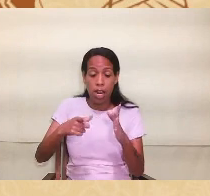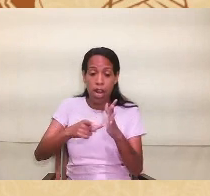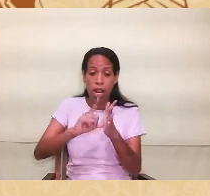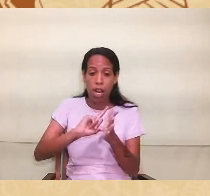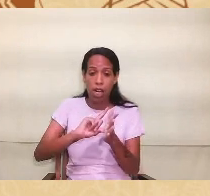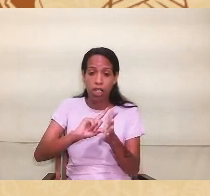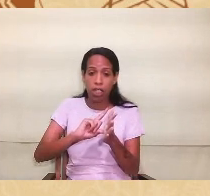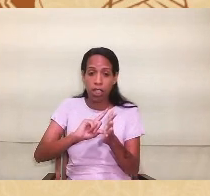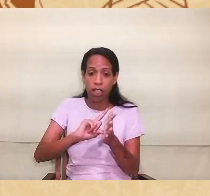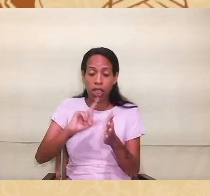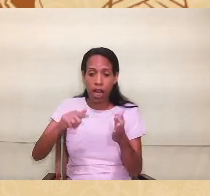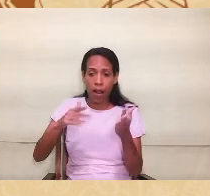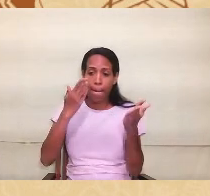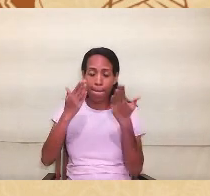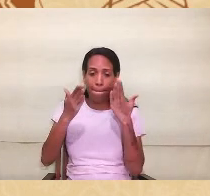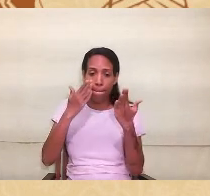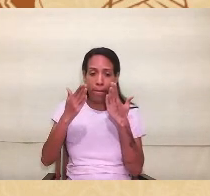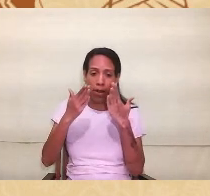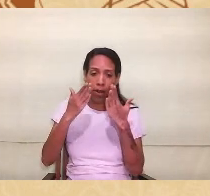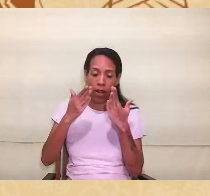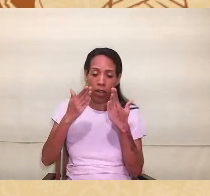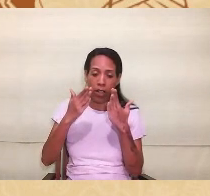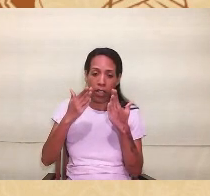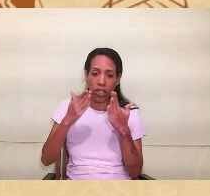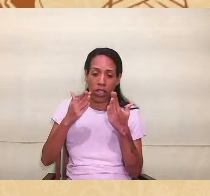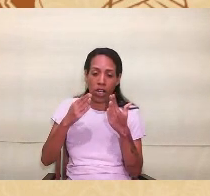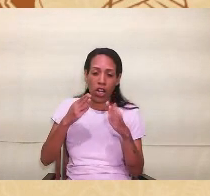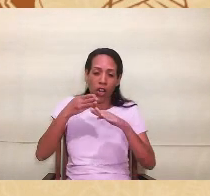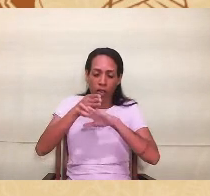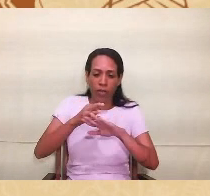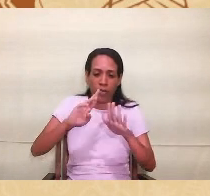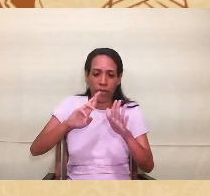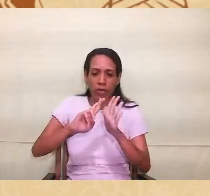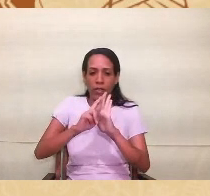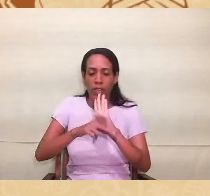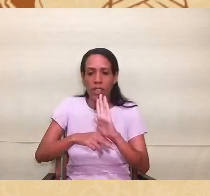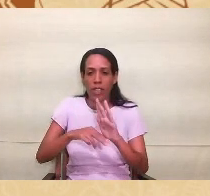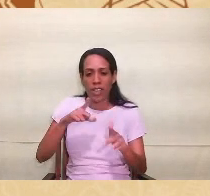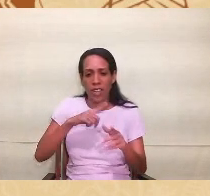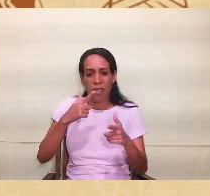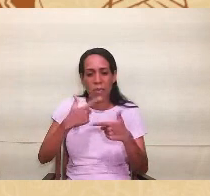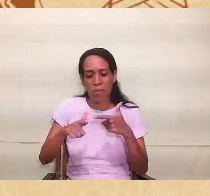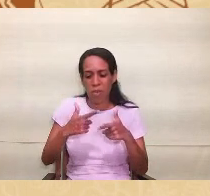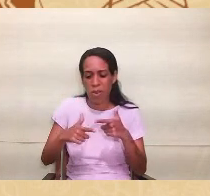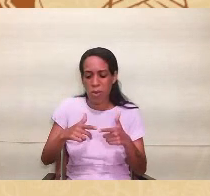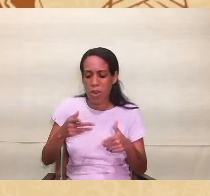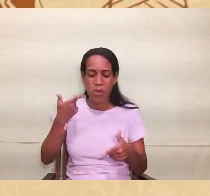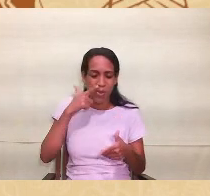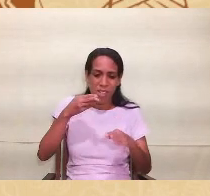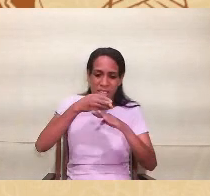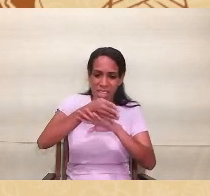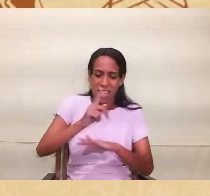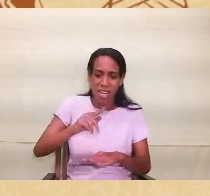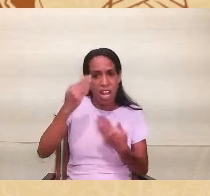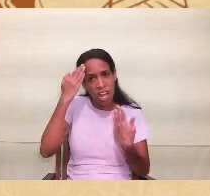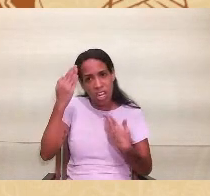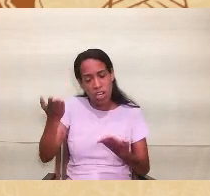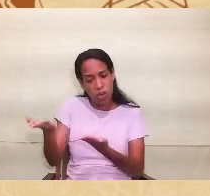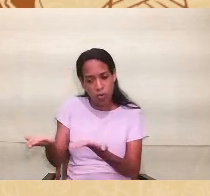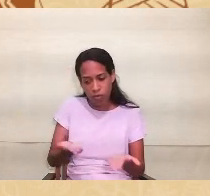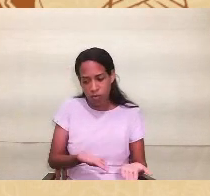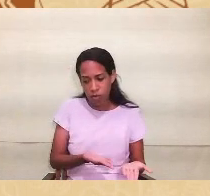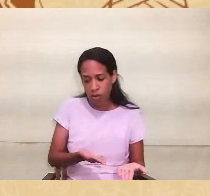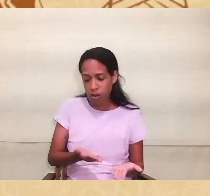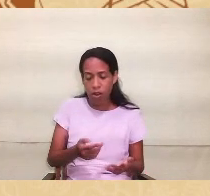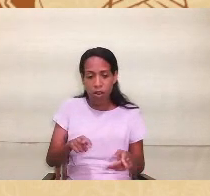na psicologia de enfrentamento ao racismo. Ela teve um imprevisto, não pôde vir, agradeceu o convite, ela